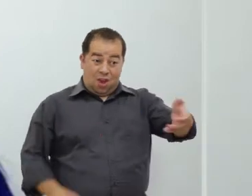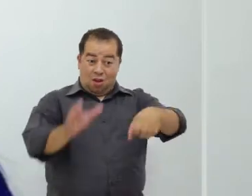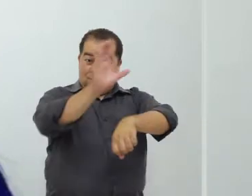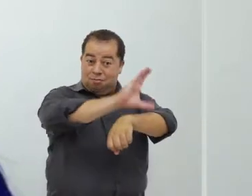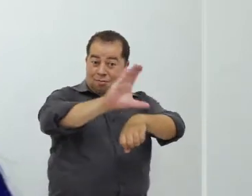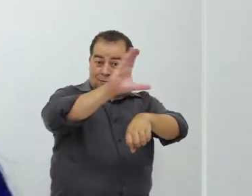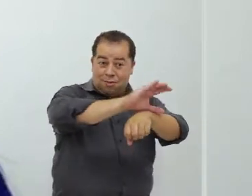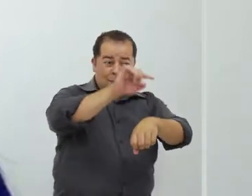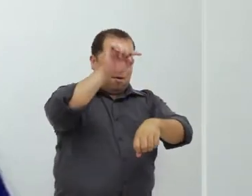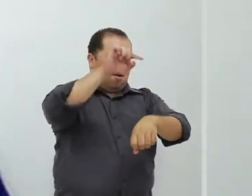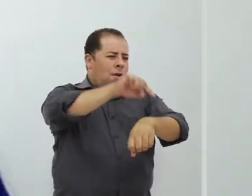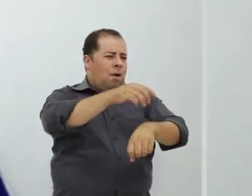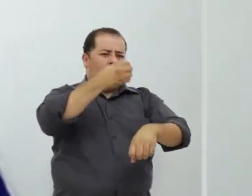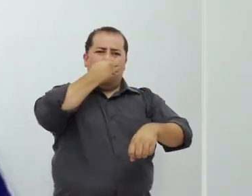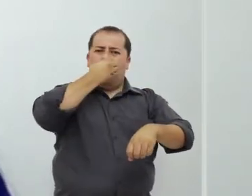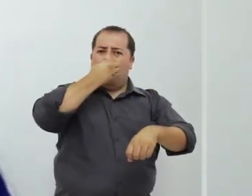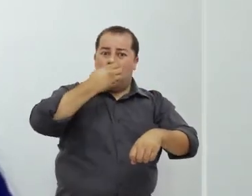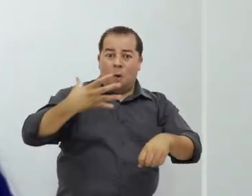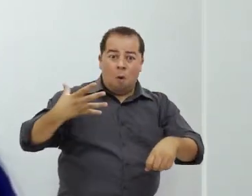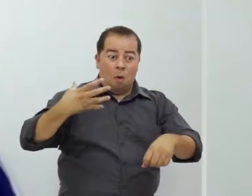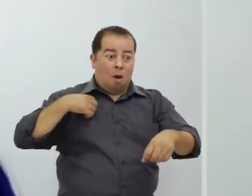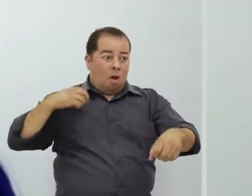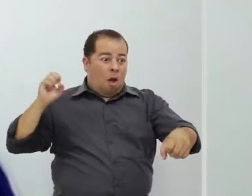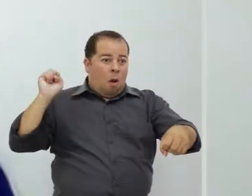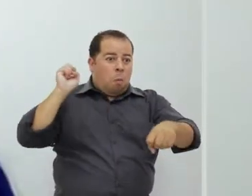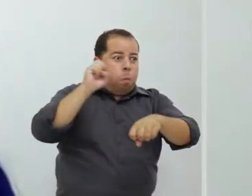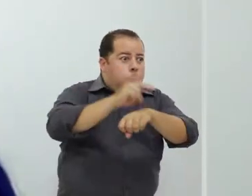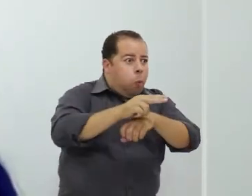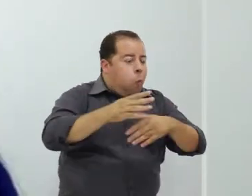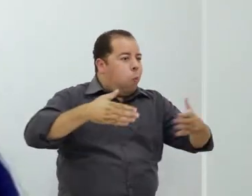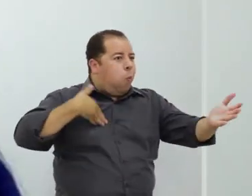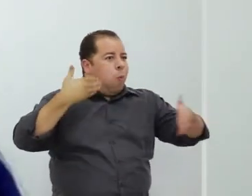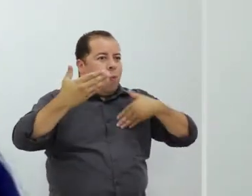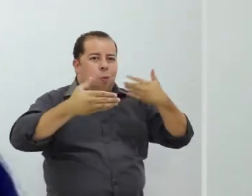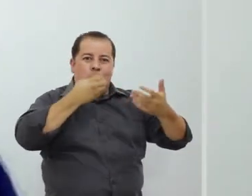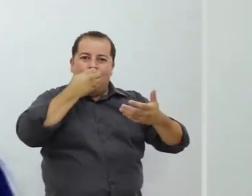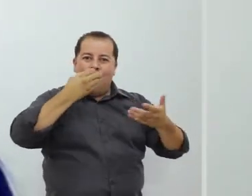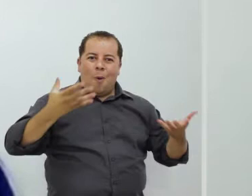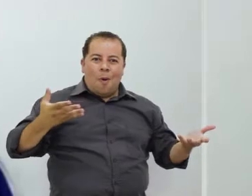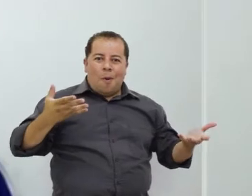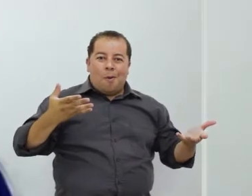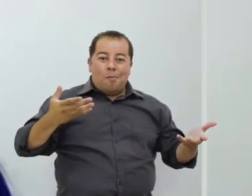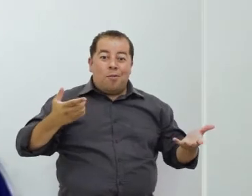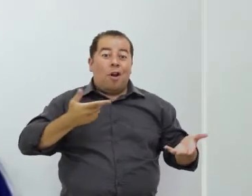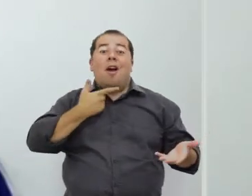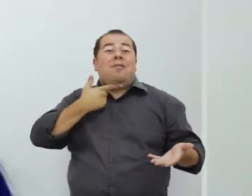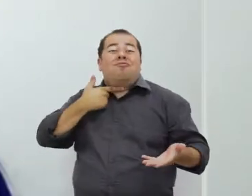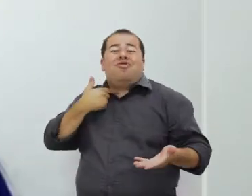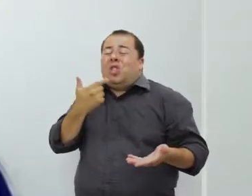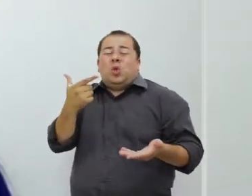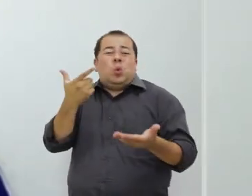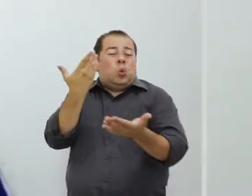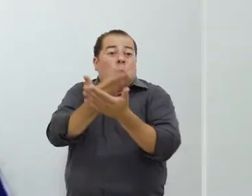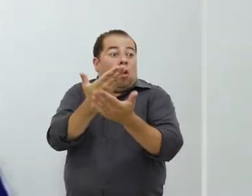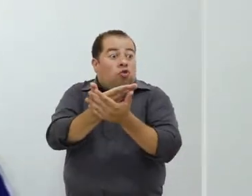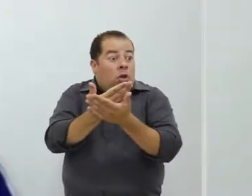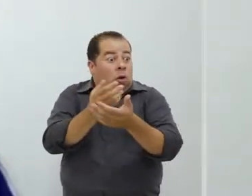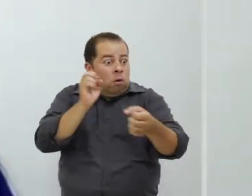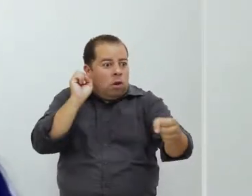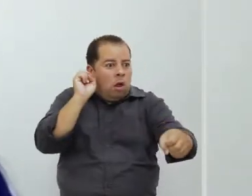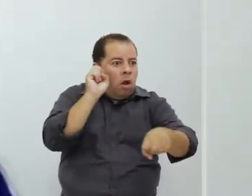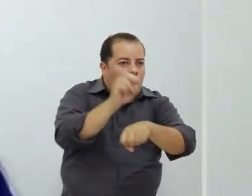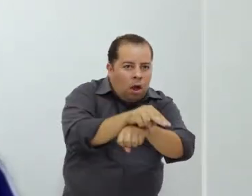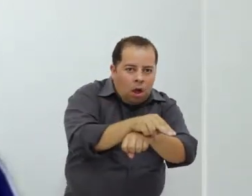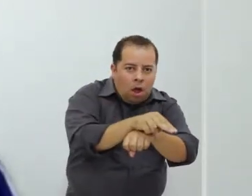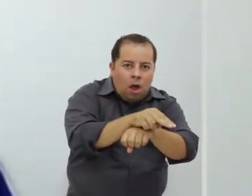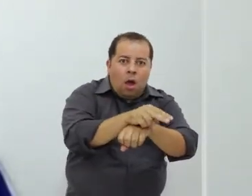esse curso tem sido gratificante, eu me surpreendi positivamente, porque eu me redescobri, eu redescobri o gosto de estudar.